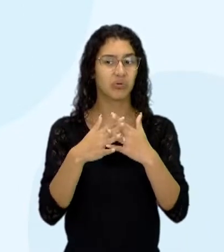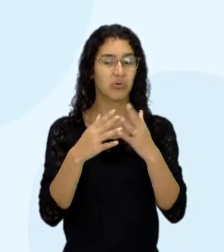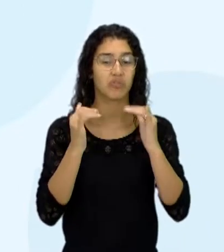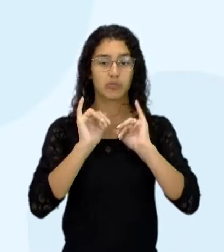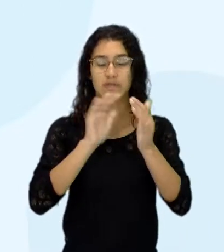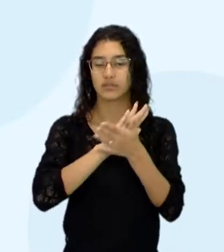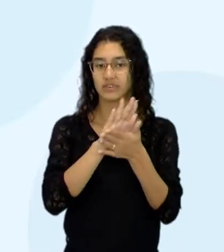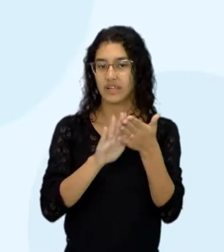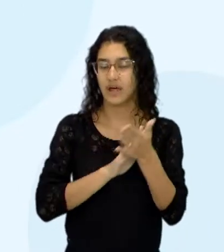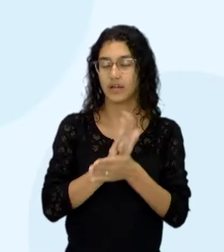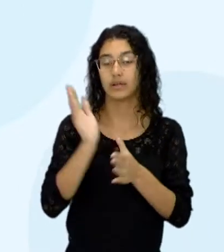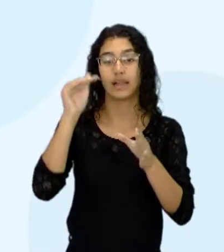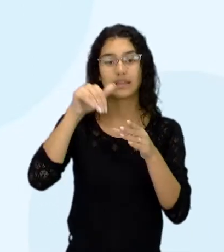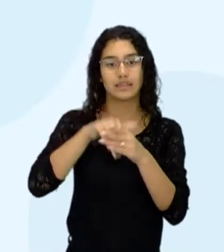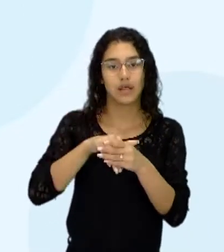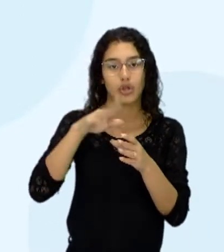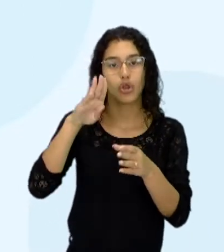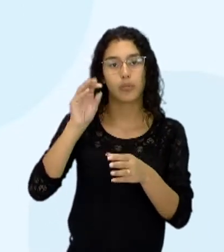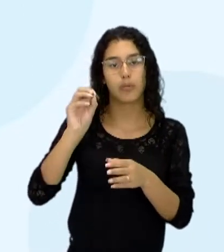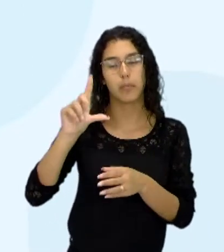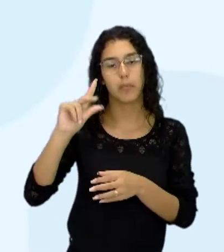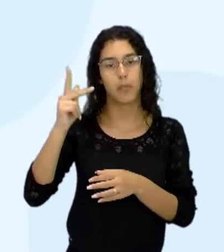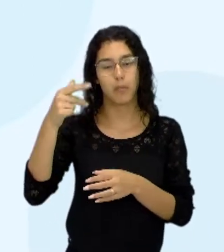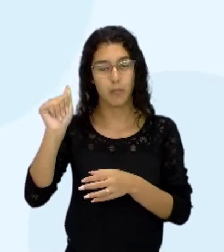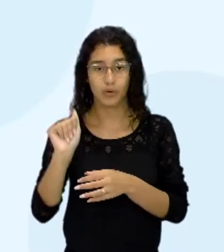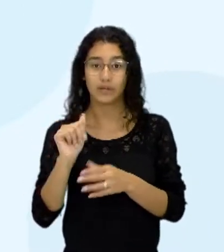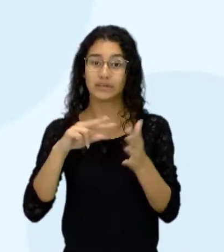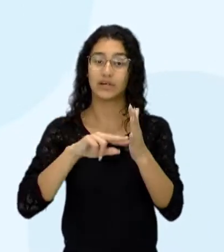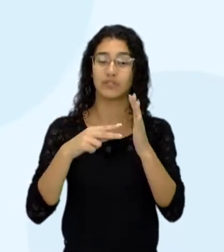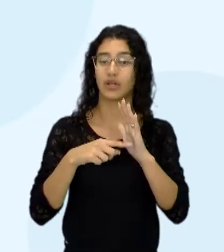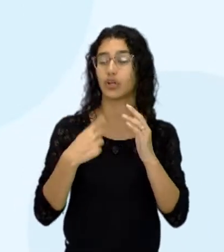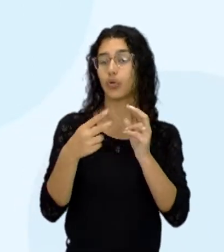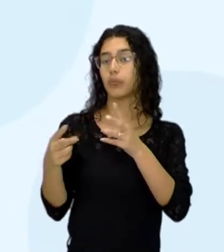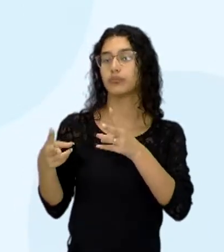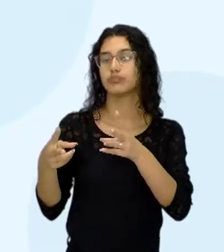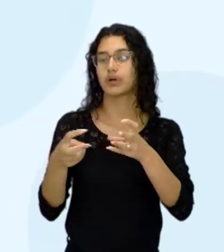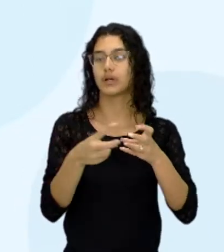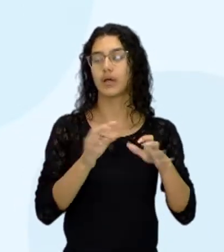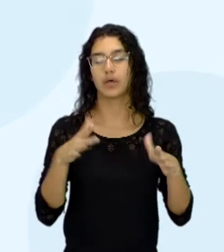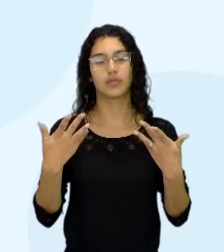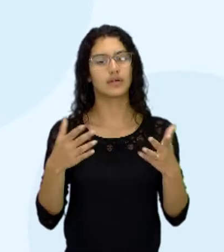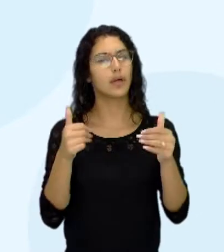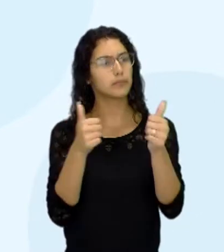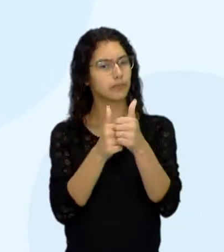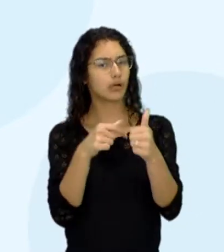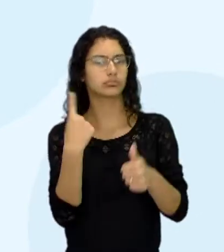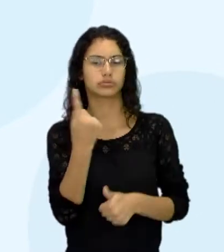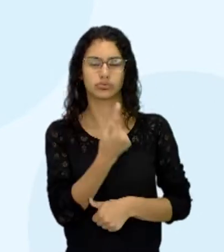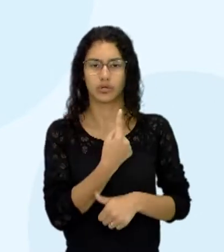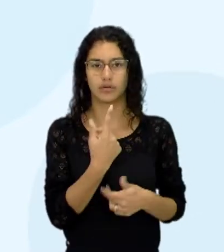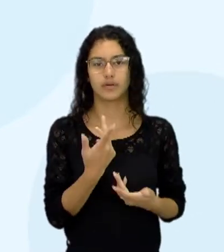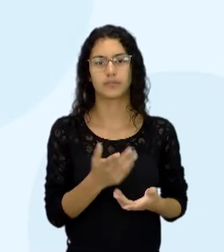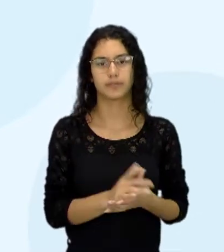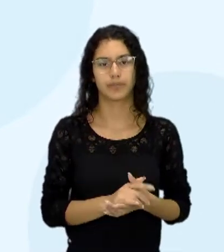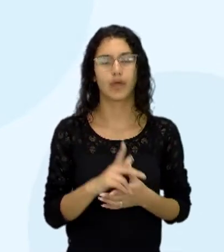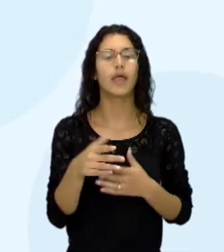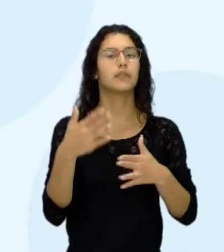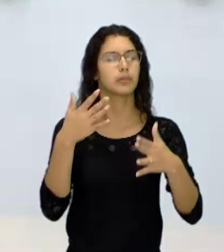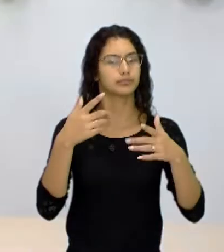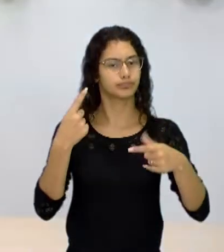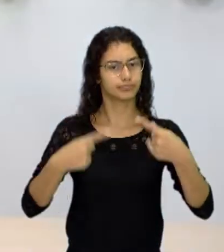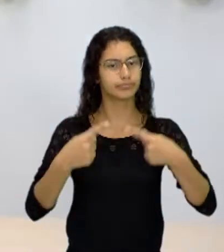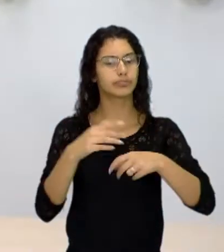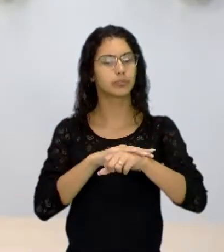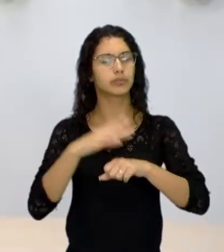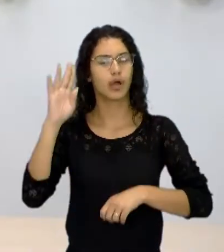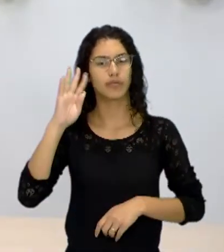aí estar dentro de uma bolha faz com que você não perceba muitas coisas que às vezes está bem perto de você, né? Então é uma discussão, é uma